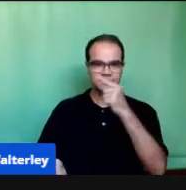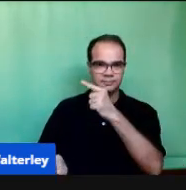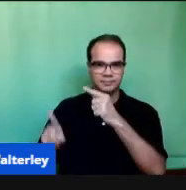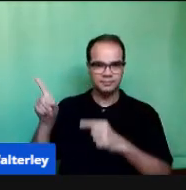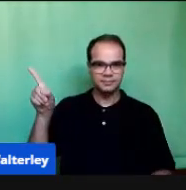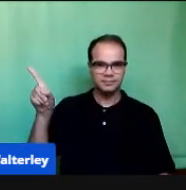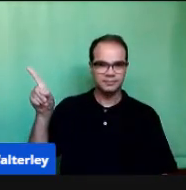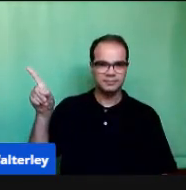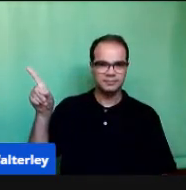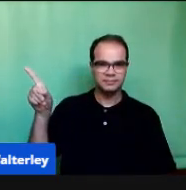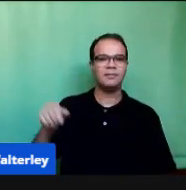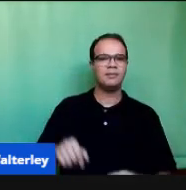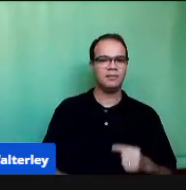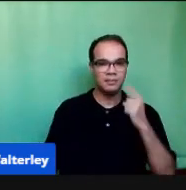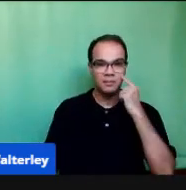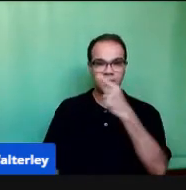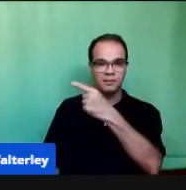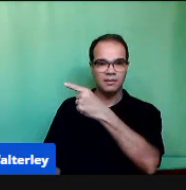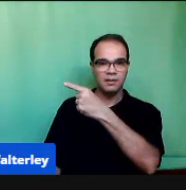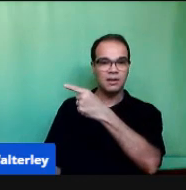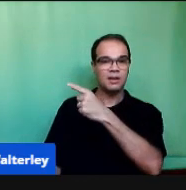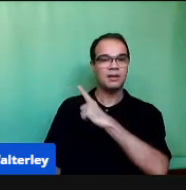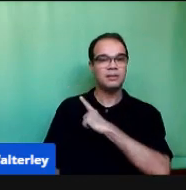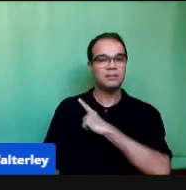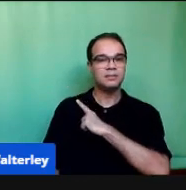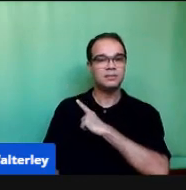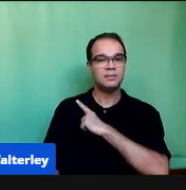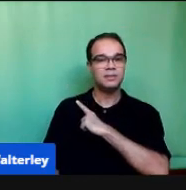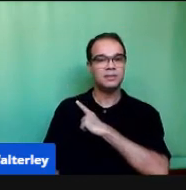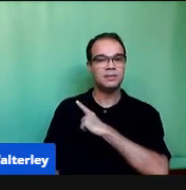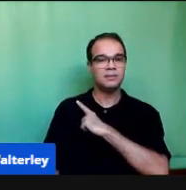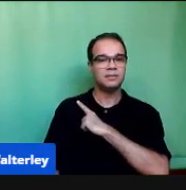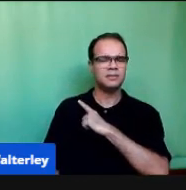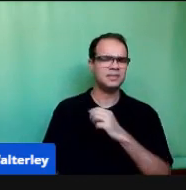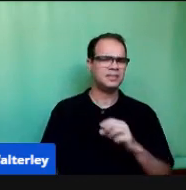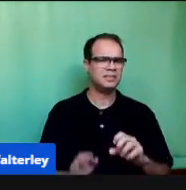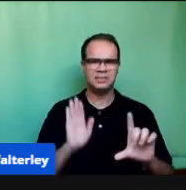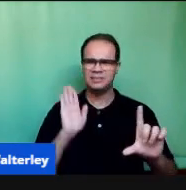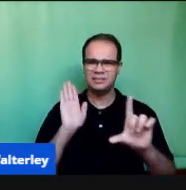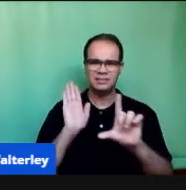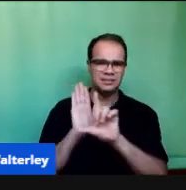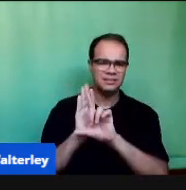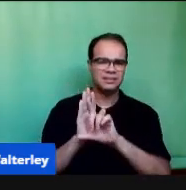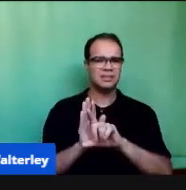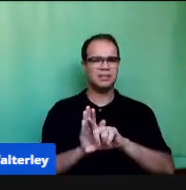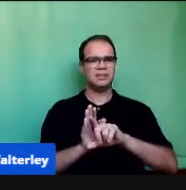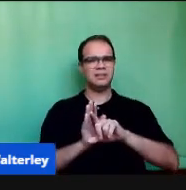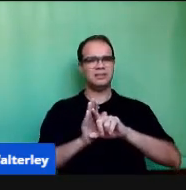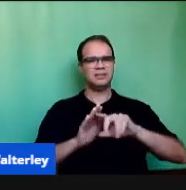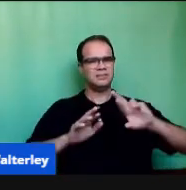www.cidadanialgbt.ms.gov.br, onde nós temos cartilhas, legislações, informações, campanhas